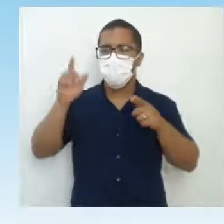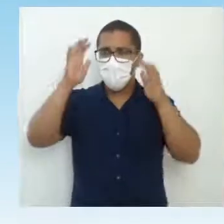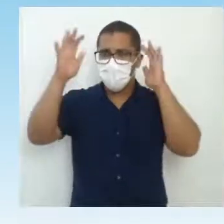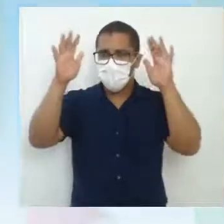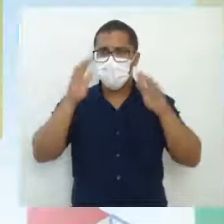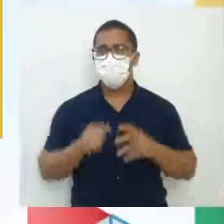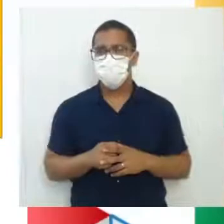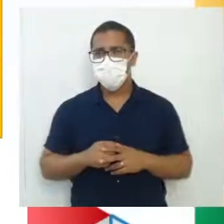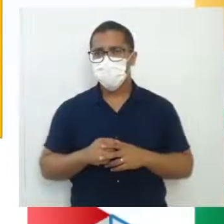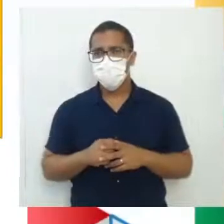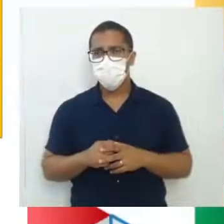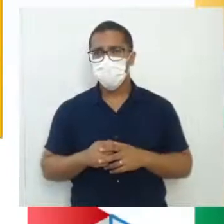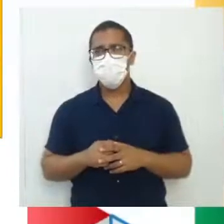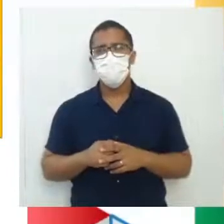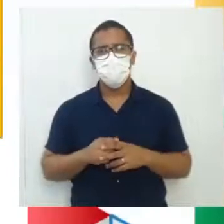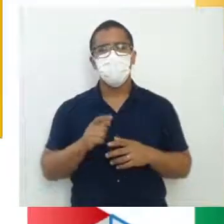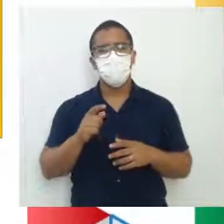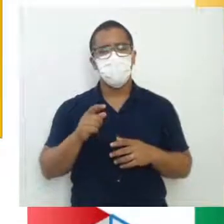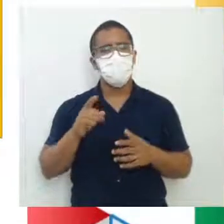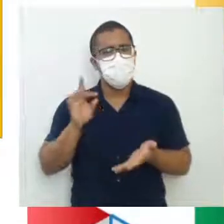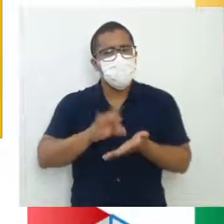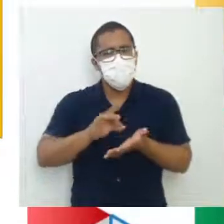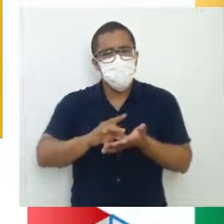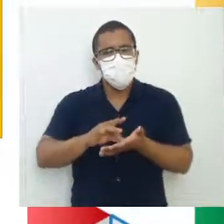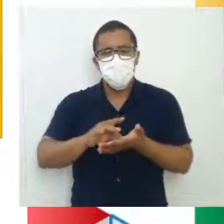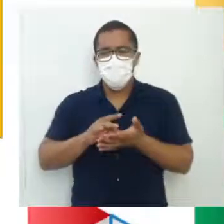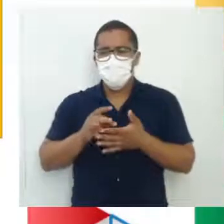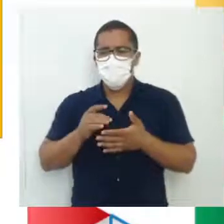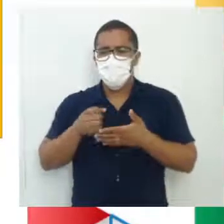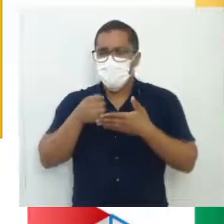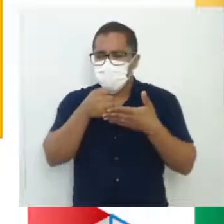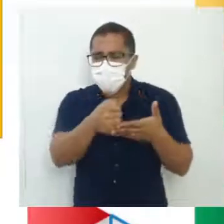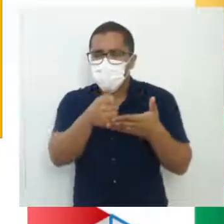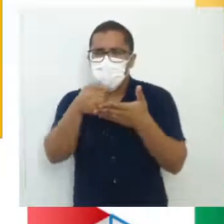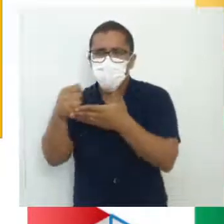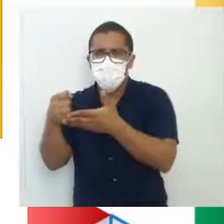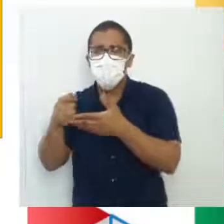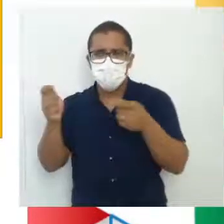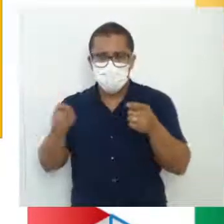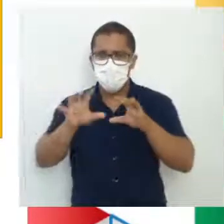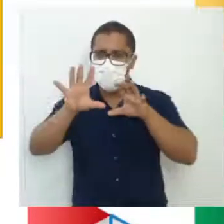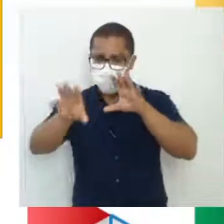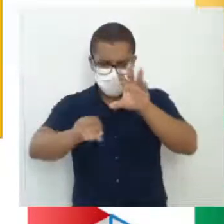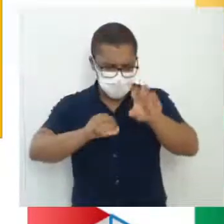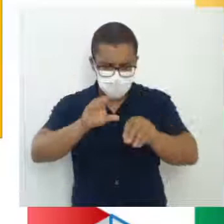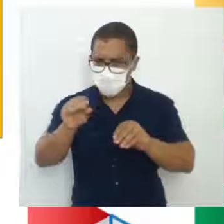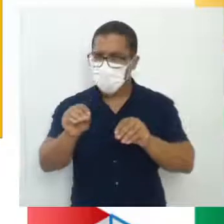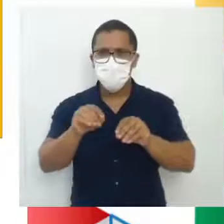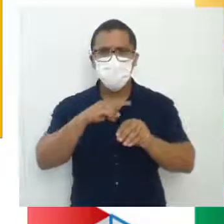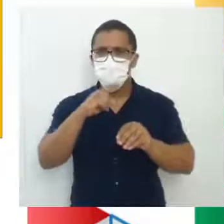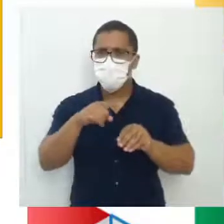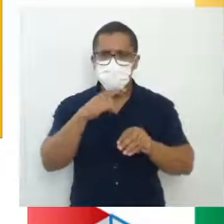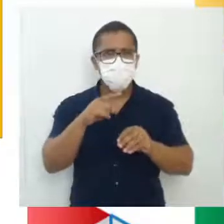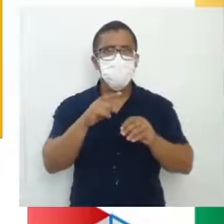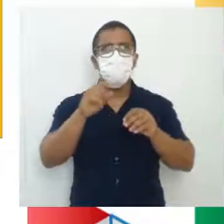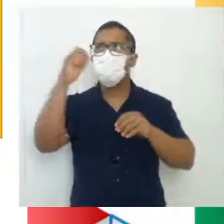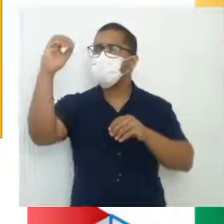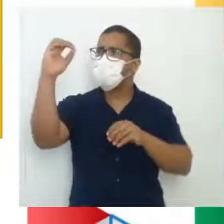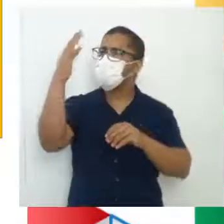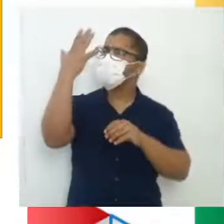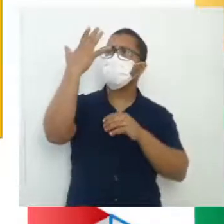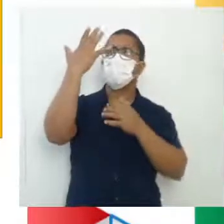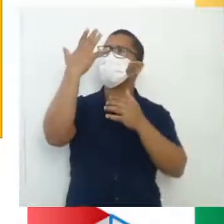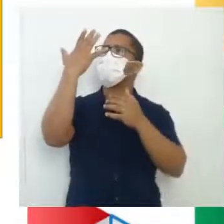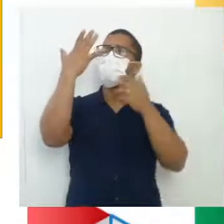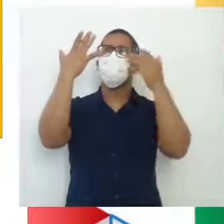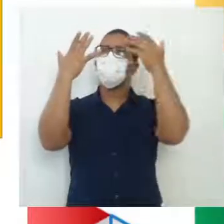A verdadeira caridade é impalpável, como a luz é invisível, como o perfume dá o